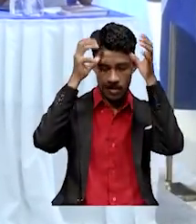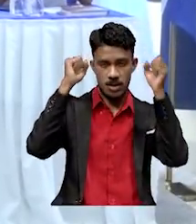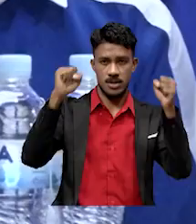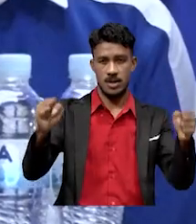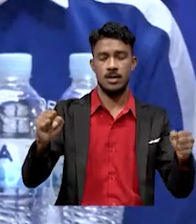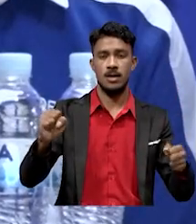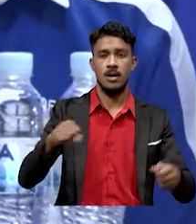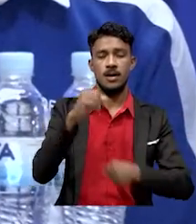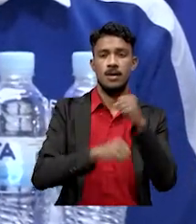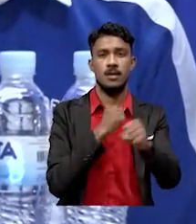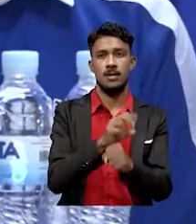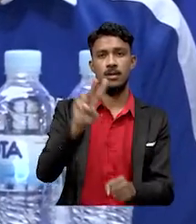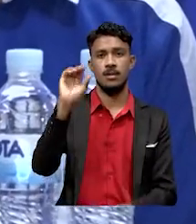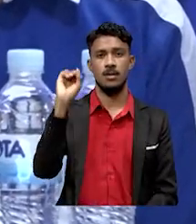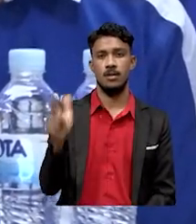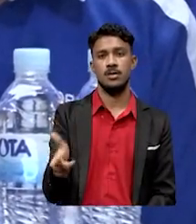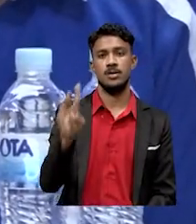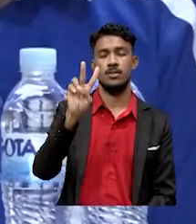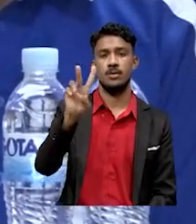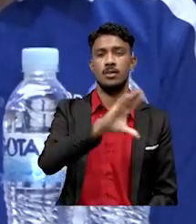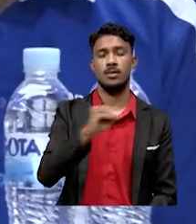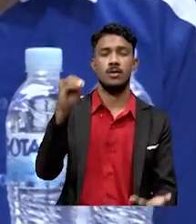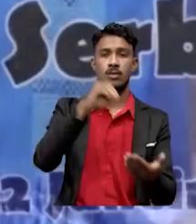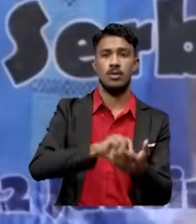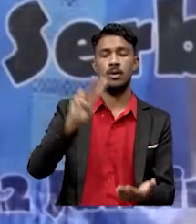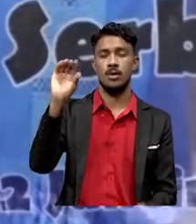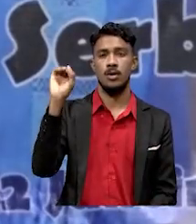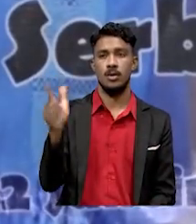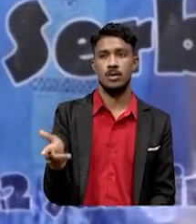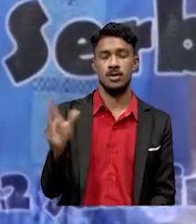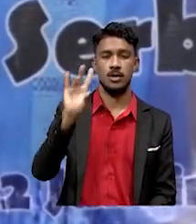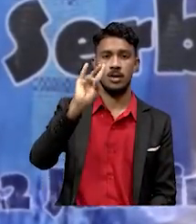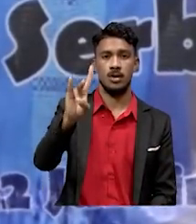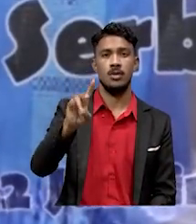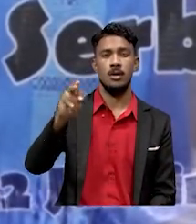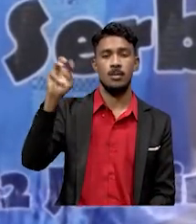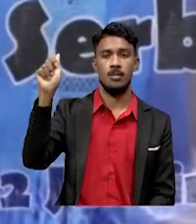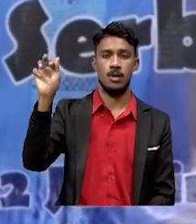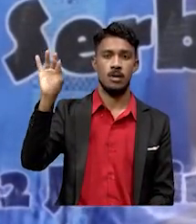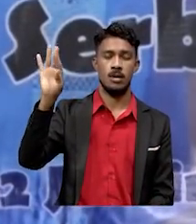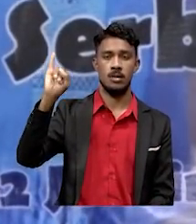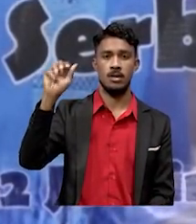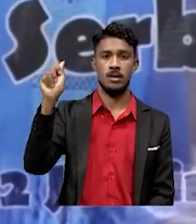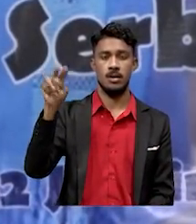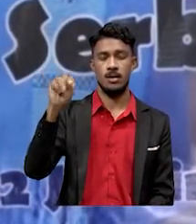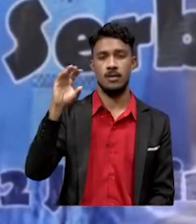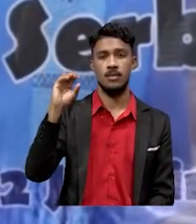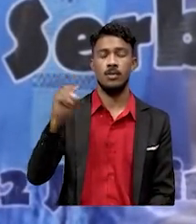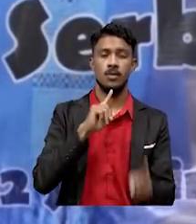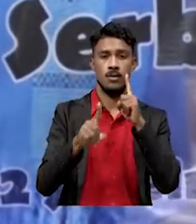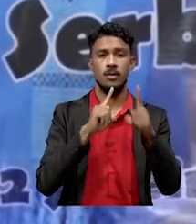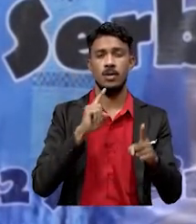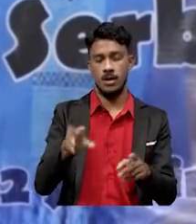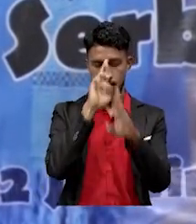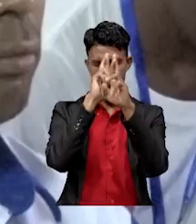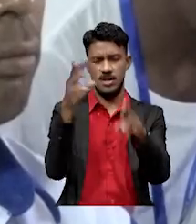Republika periode ringrua runusing rua to ringrua runusing hitu Mariano Assanami Sabino hateten Convenção ne respeita